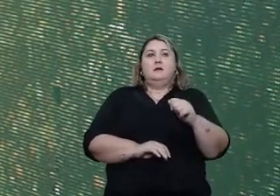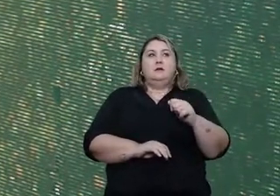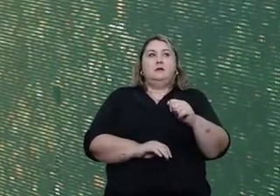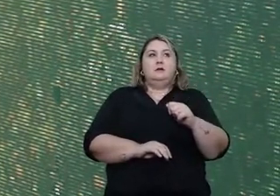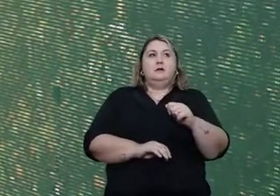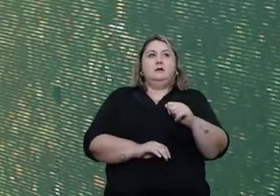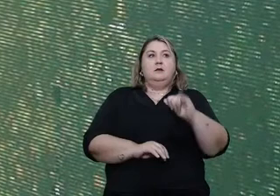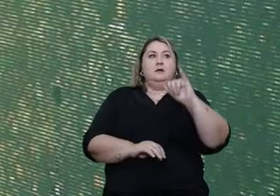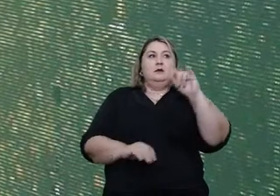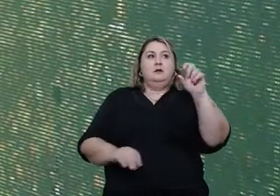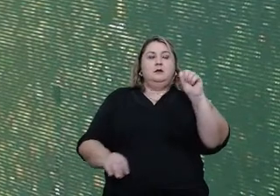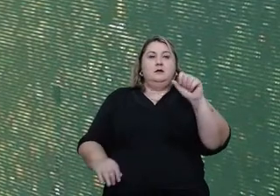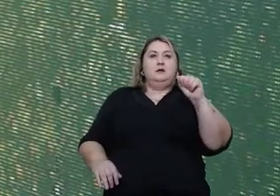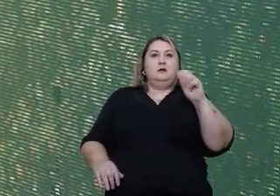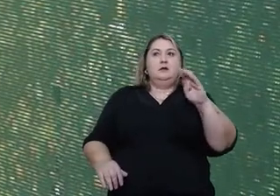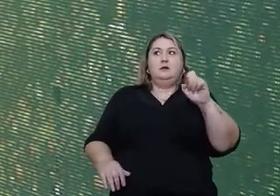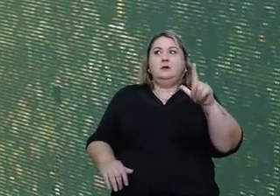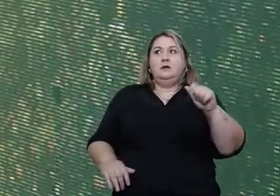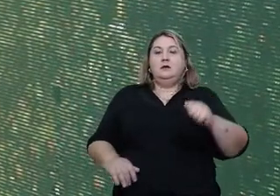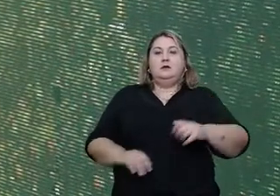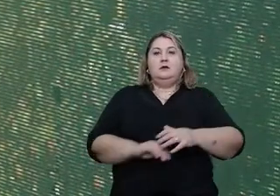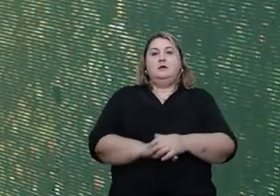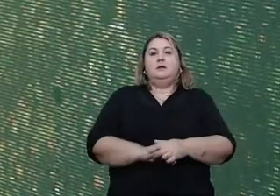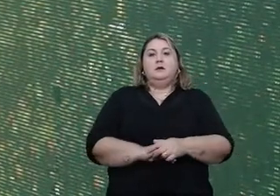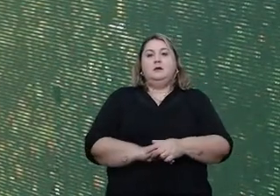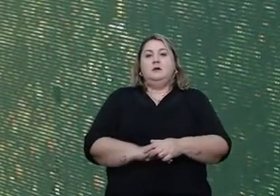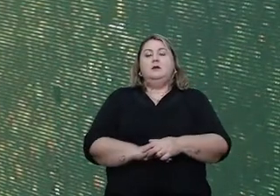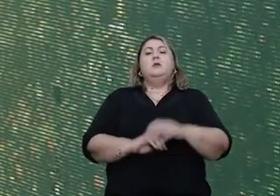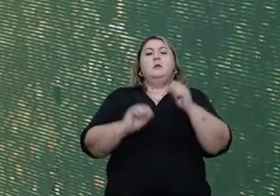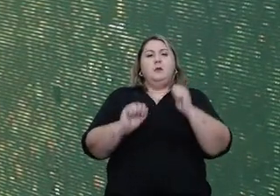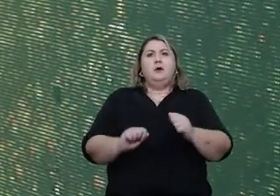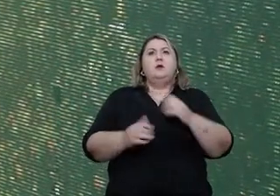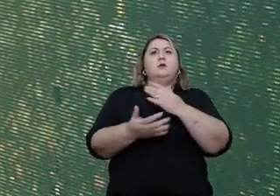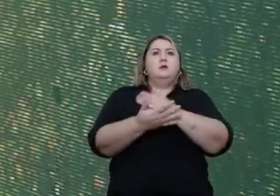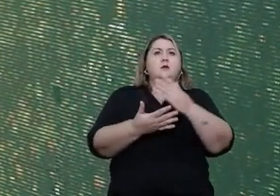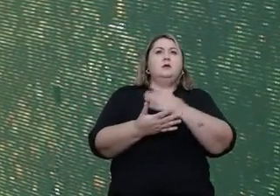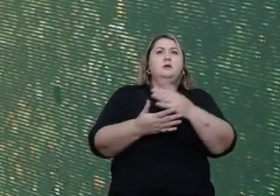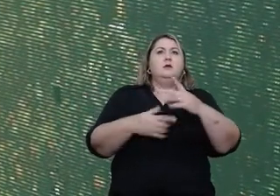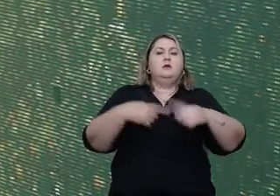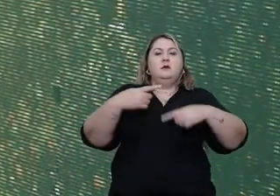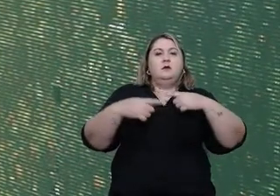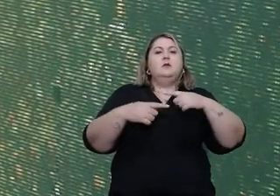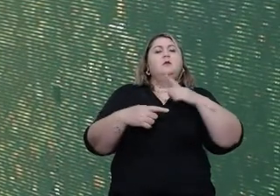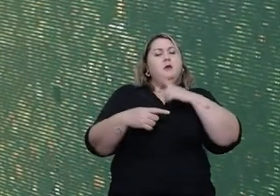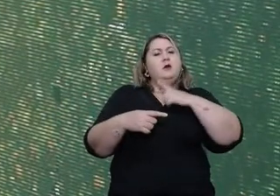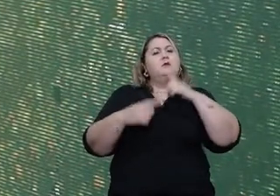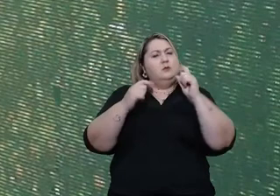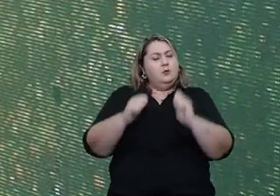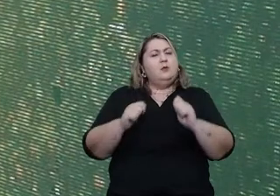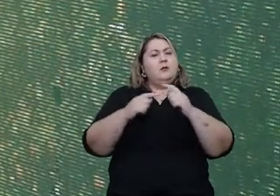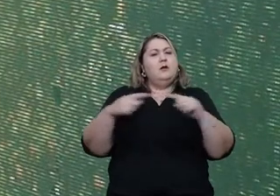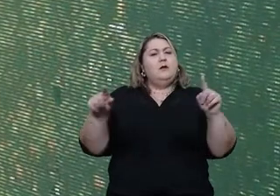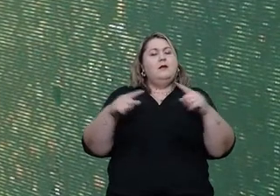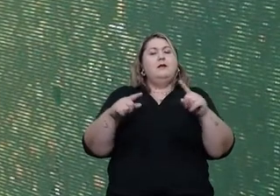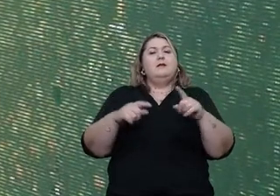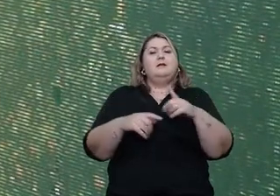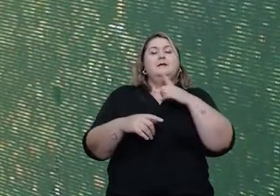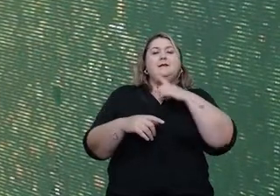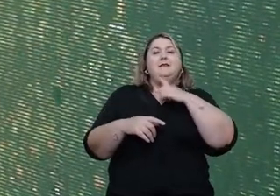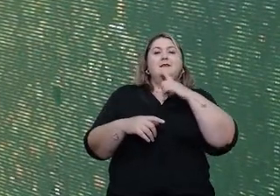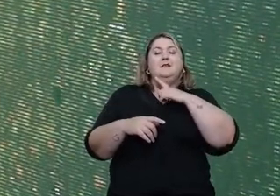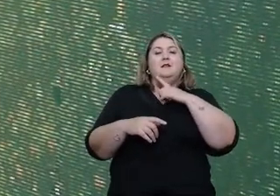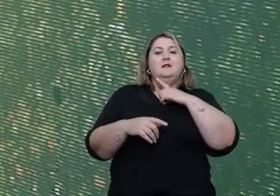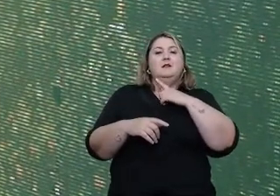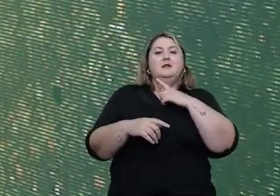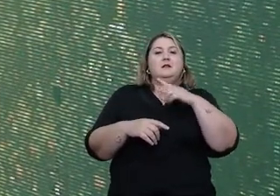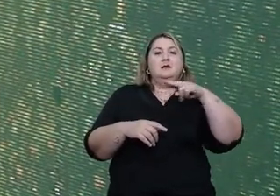Gi. Gabriela, gente, travou? Não, não travou. Agora estamos funcionando bem. Vamos lá. É, quem sabe seja a sua internet aí. Natan, tamo no Brejo,